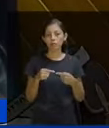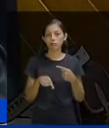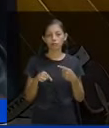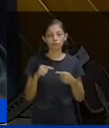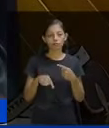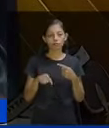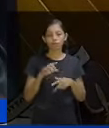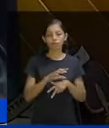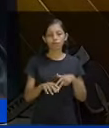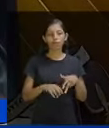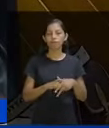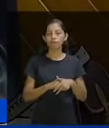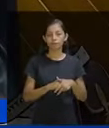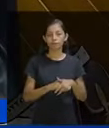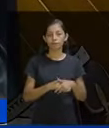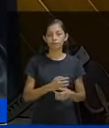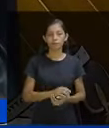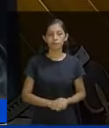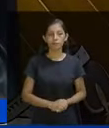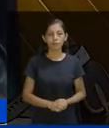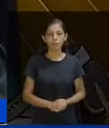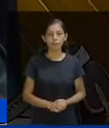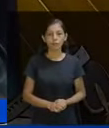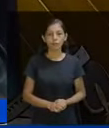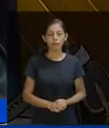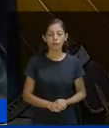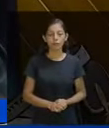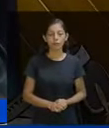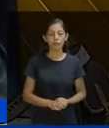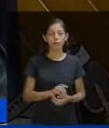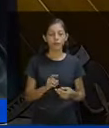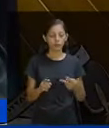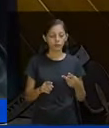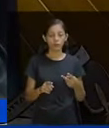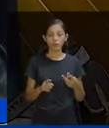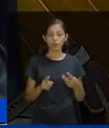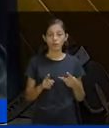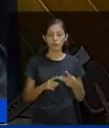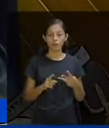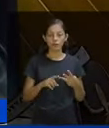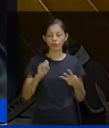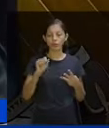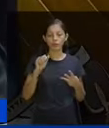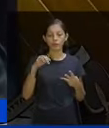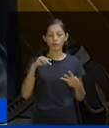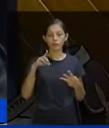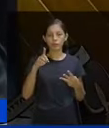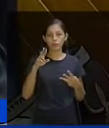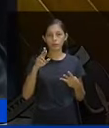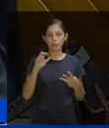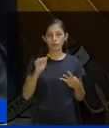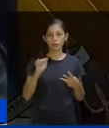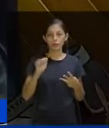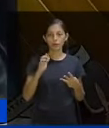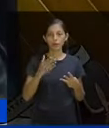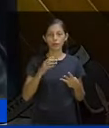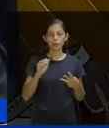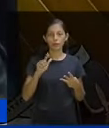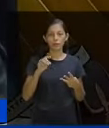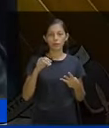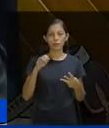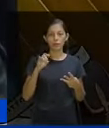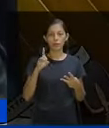fraude. Pois bem, quanto a Sandra Almeida Nunes, como destacado no voto do eminente relator,